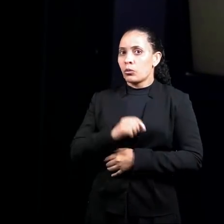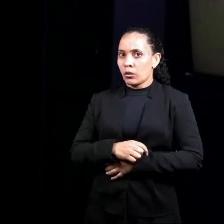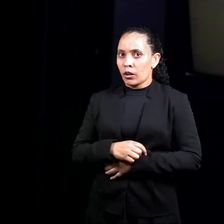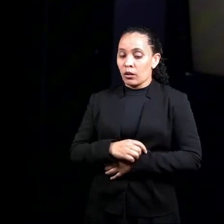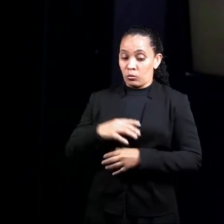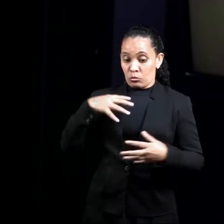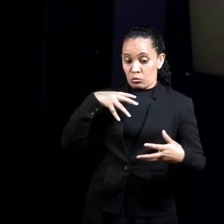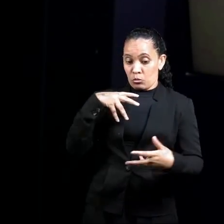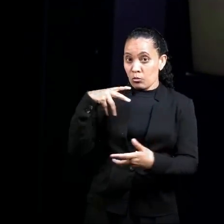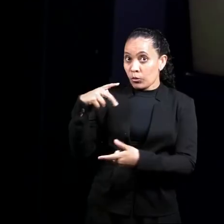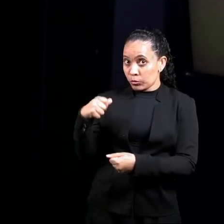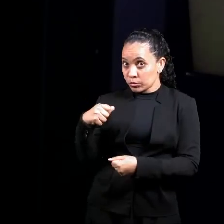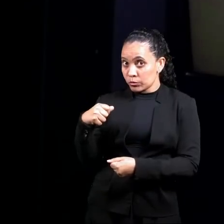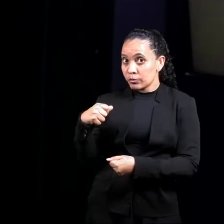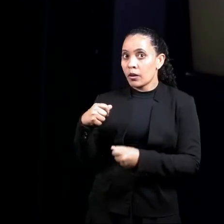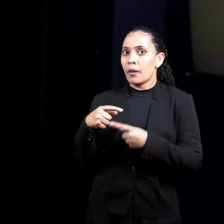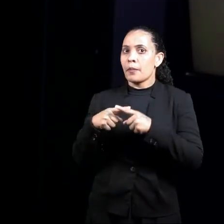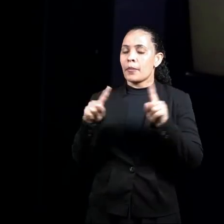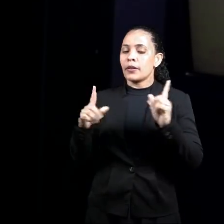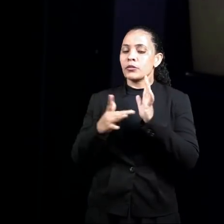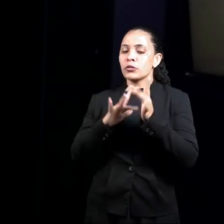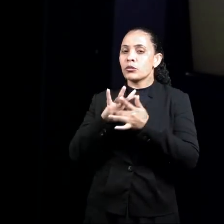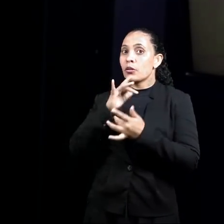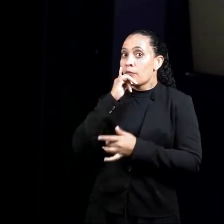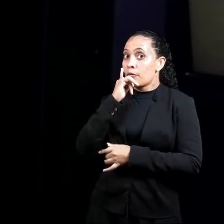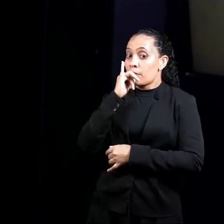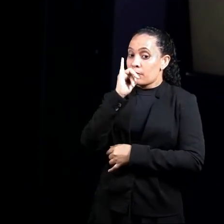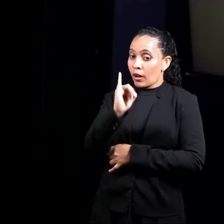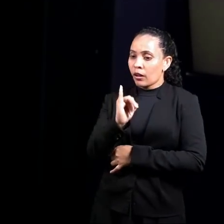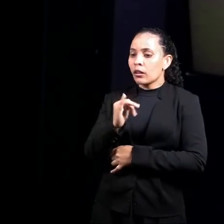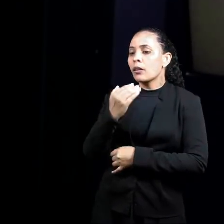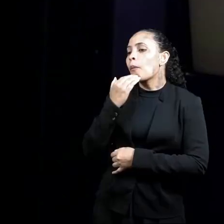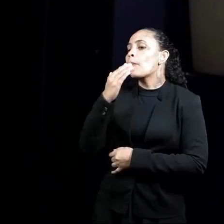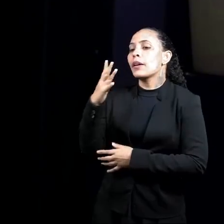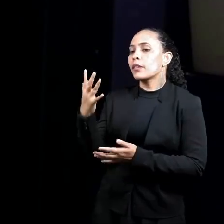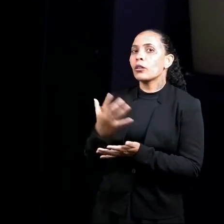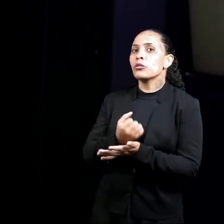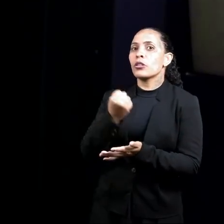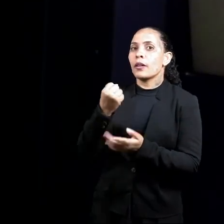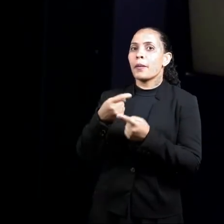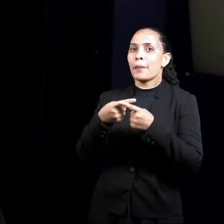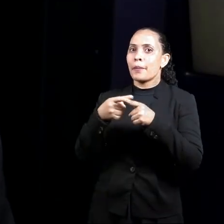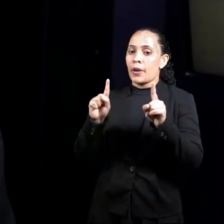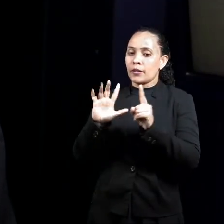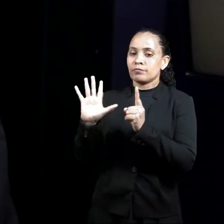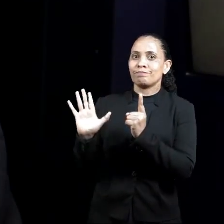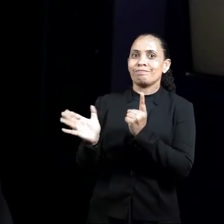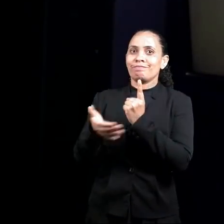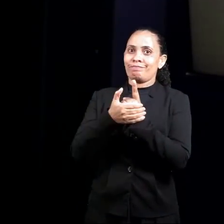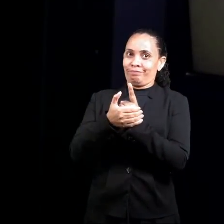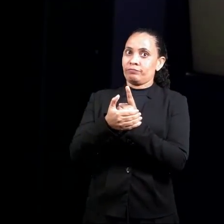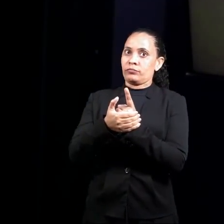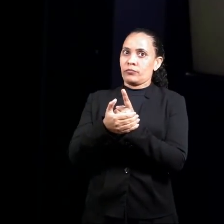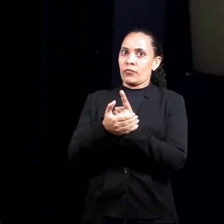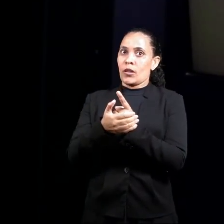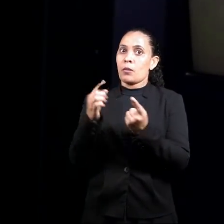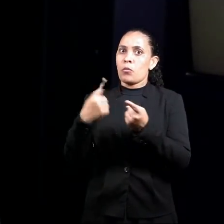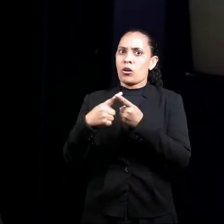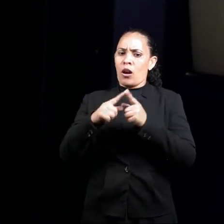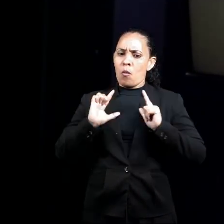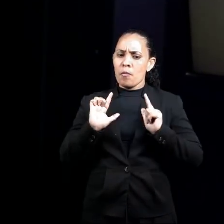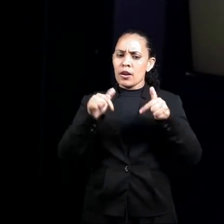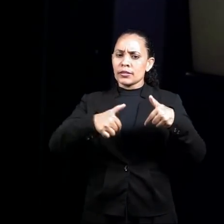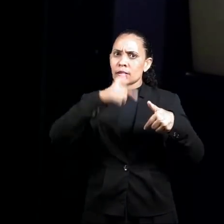há. A oração do Senhor Jesus é dizer, não os peço que os tire Do mundo. do mundo, mas que os livre do mal. Então,